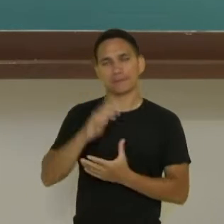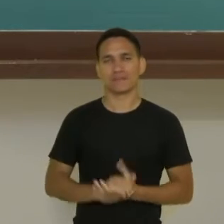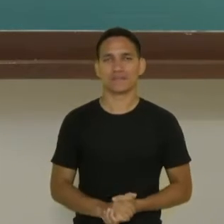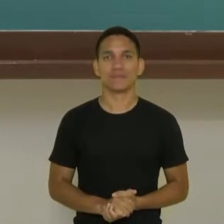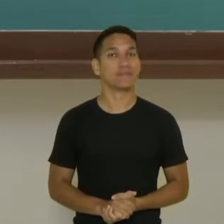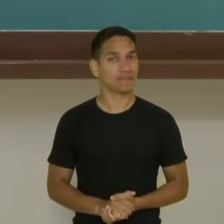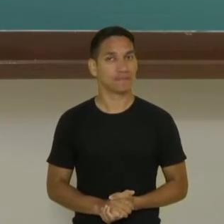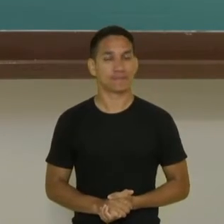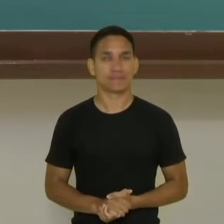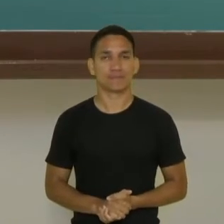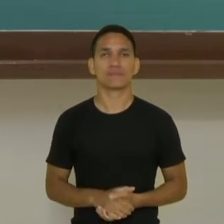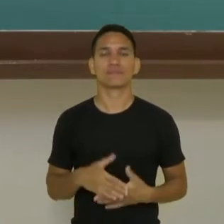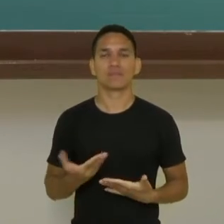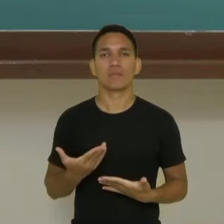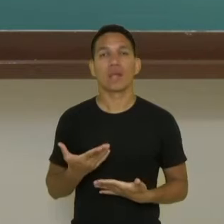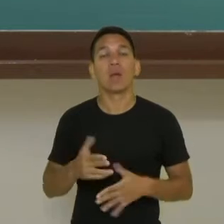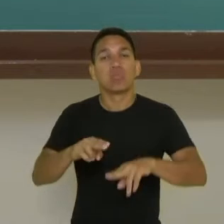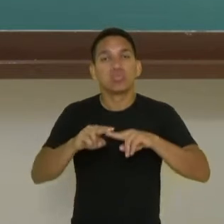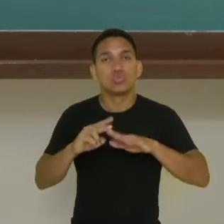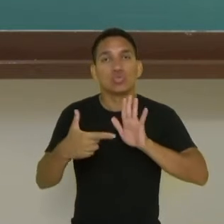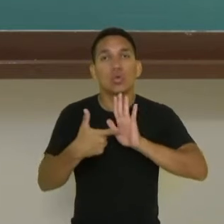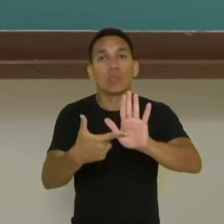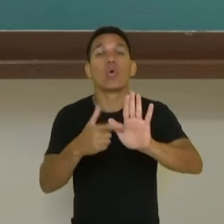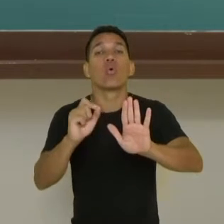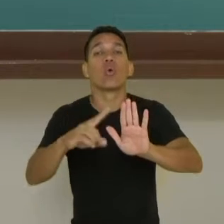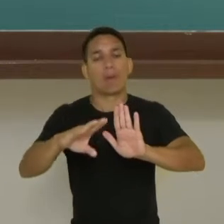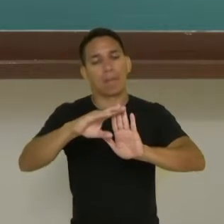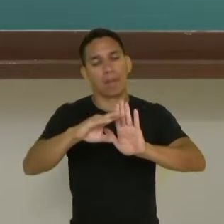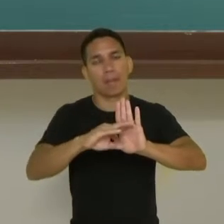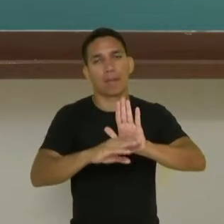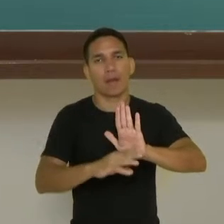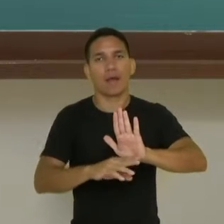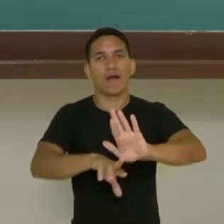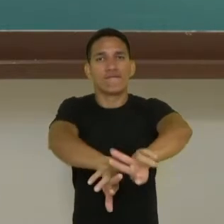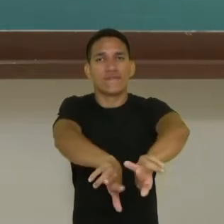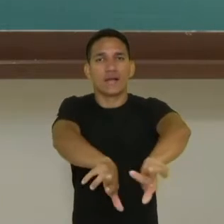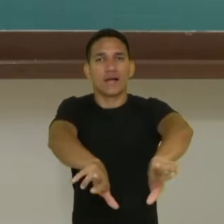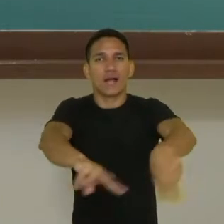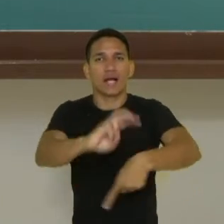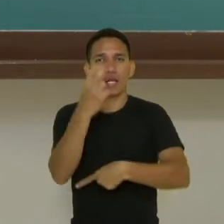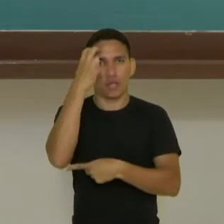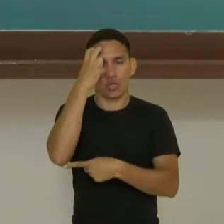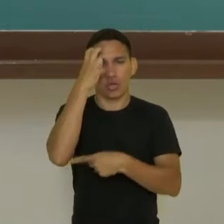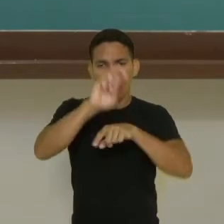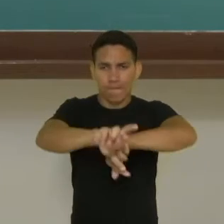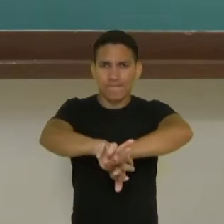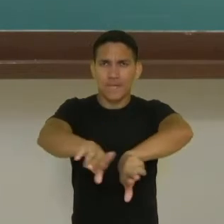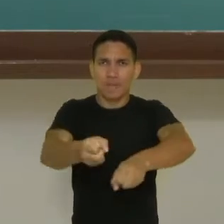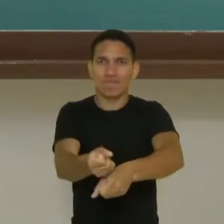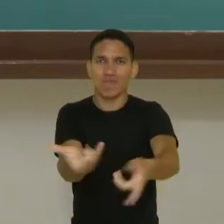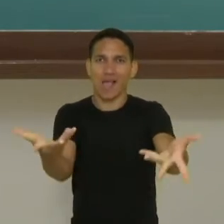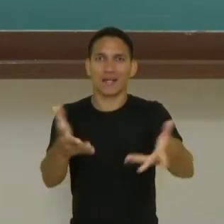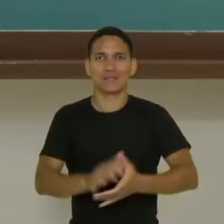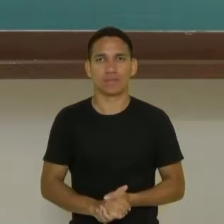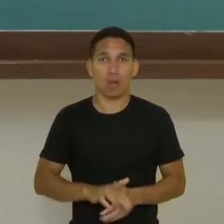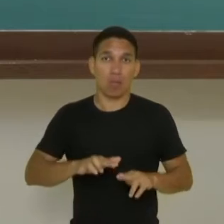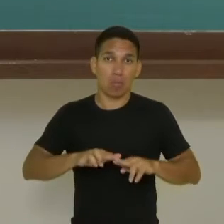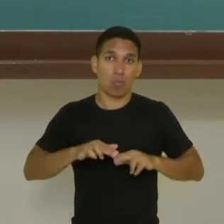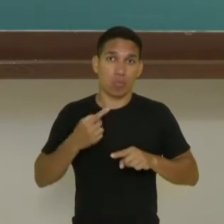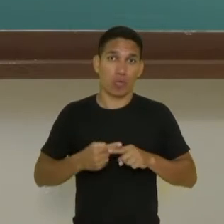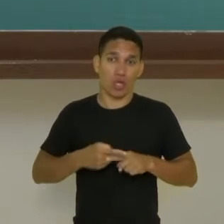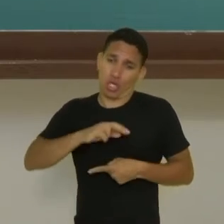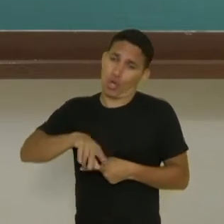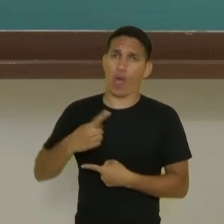tá? Colocando, então, a possibilidade daquilo que é multicultural, que é múltiplo, que não é singular,